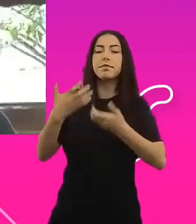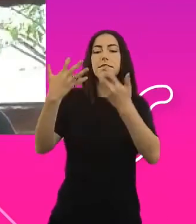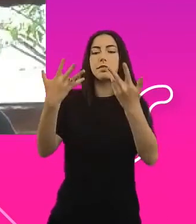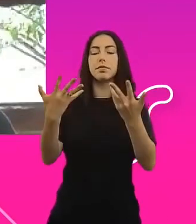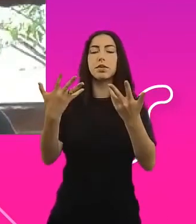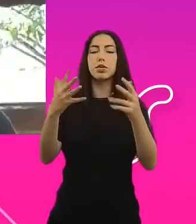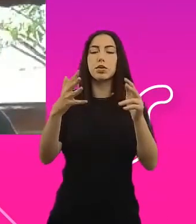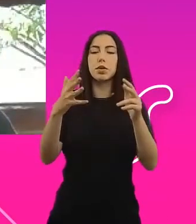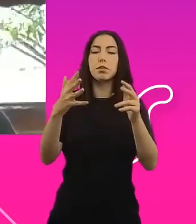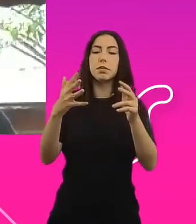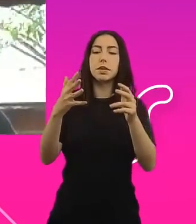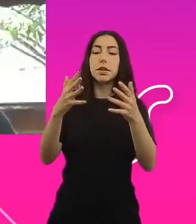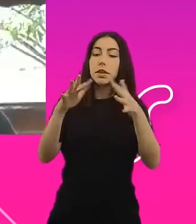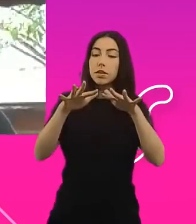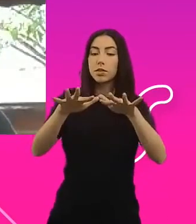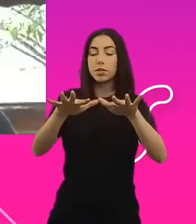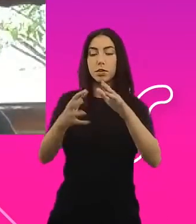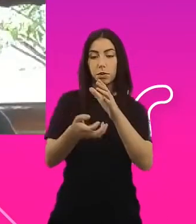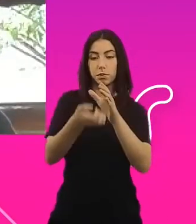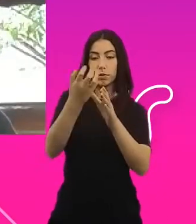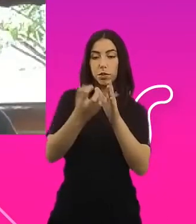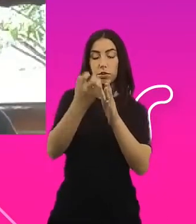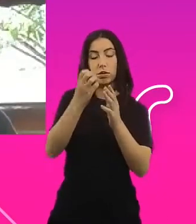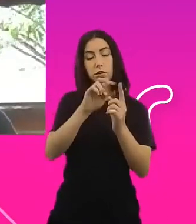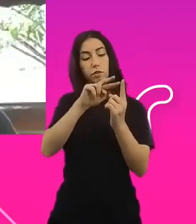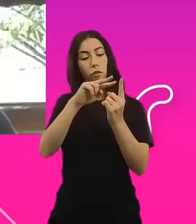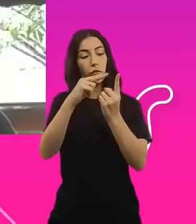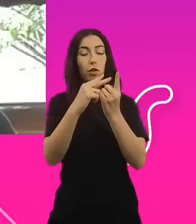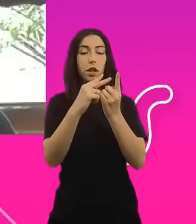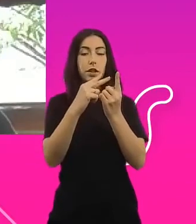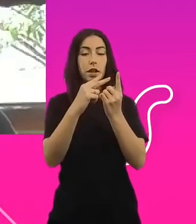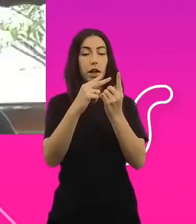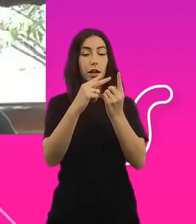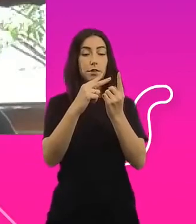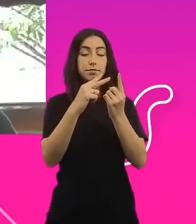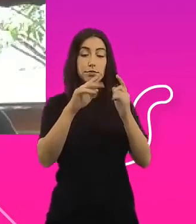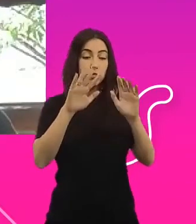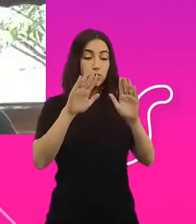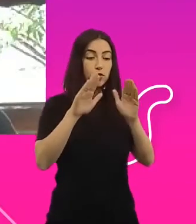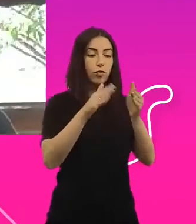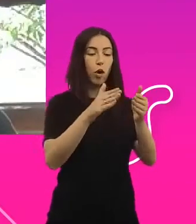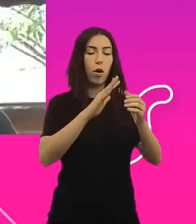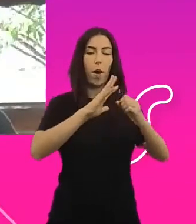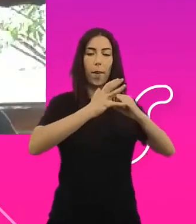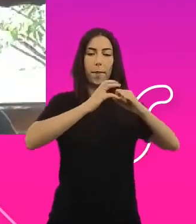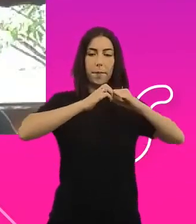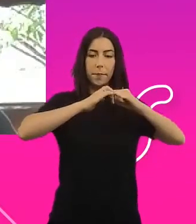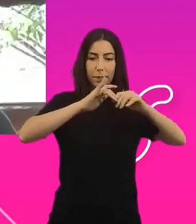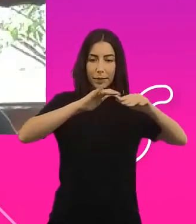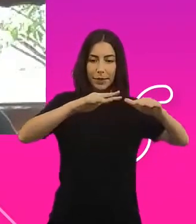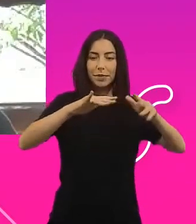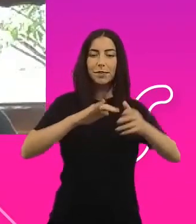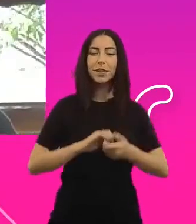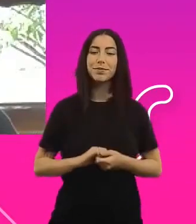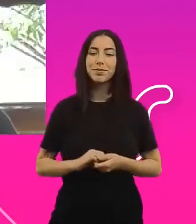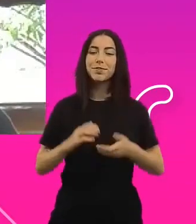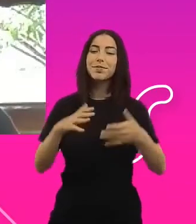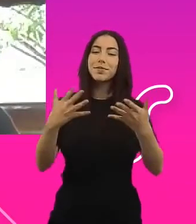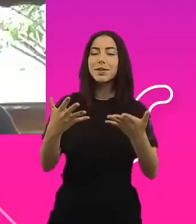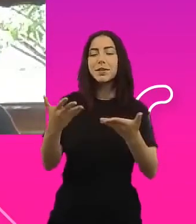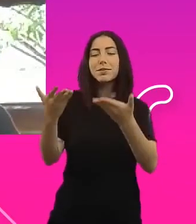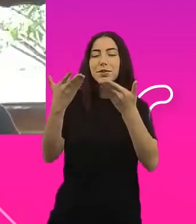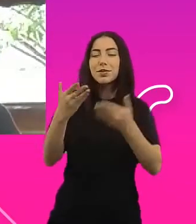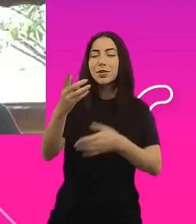com um olhar para a pandemia. Então, eu convido todos a ficarem atentos nas